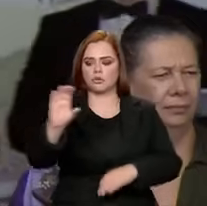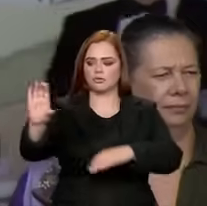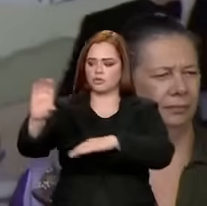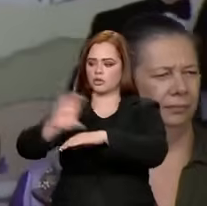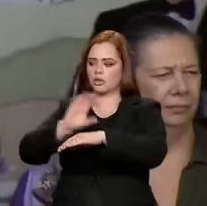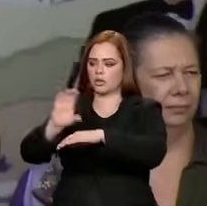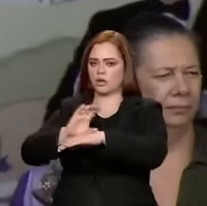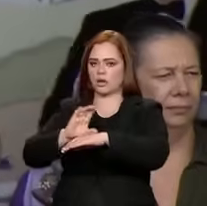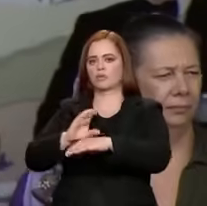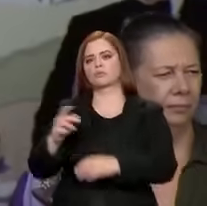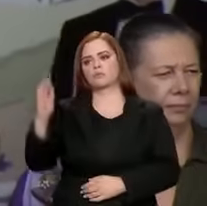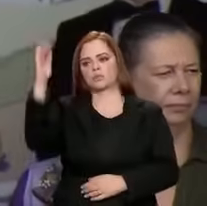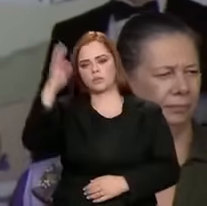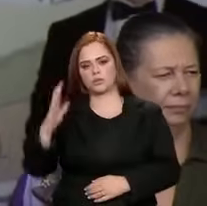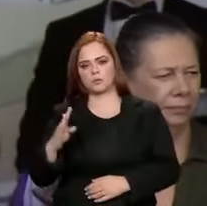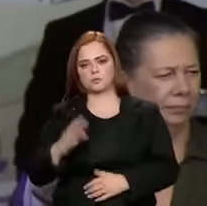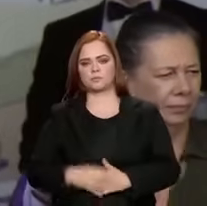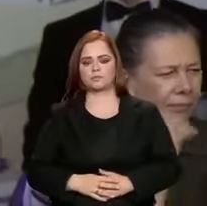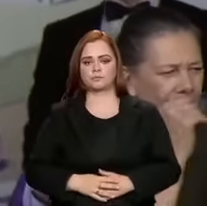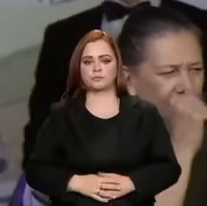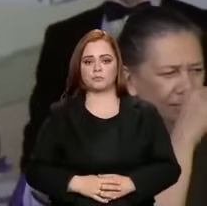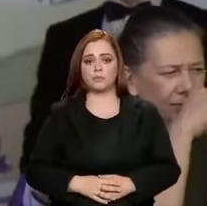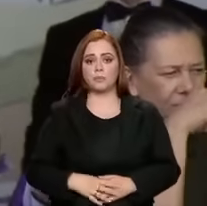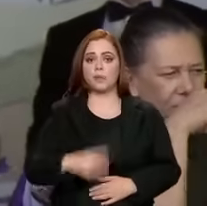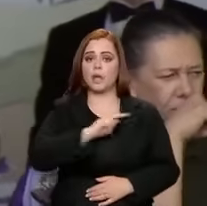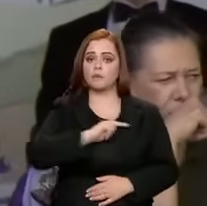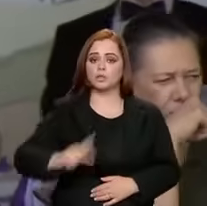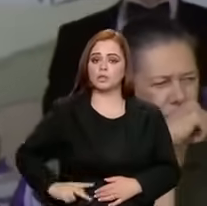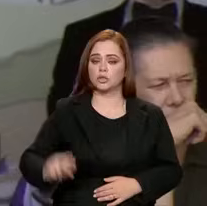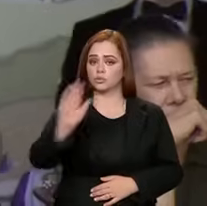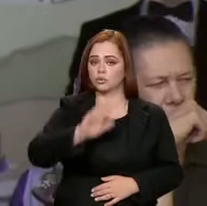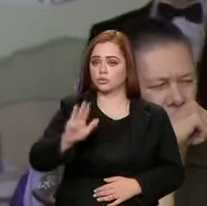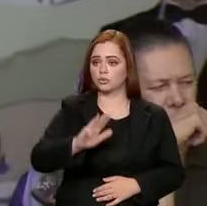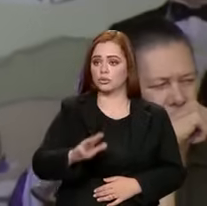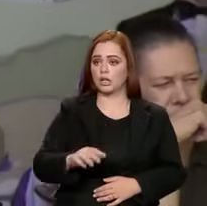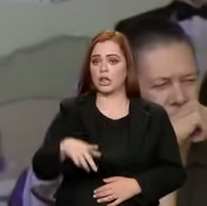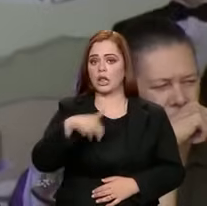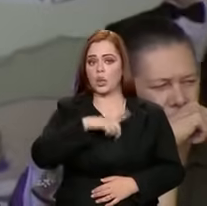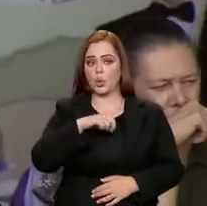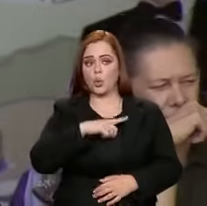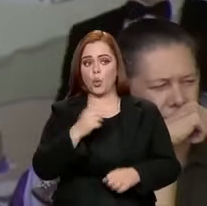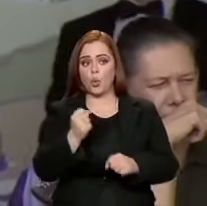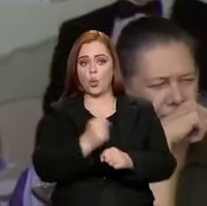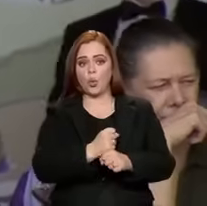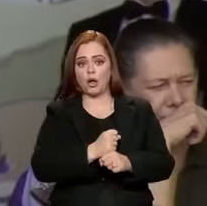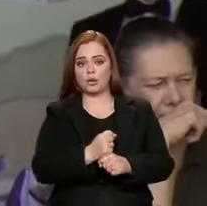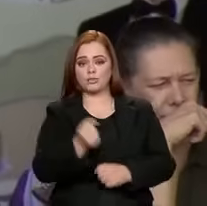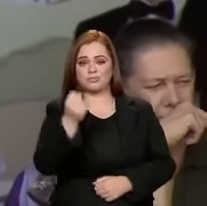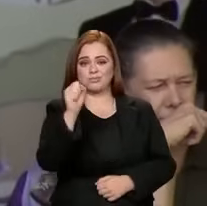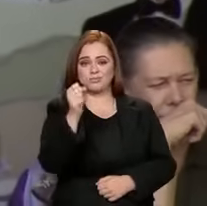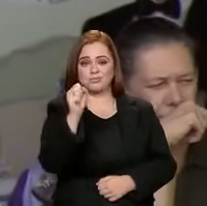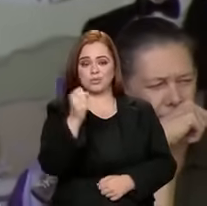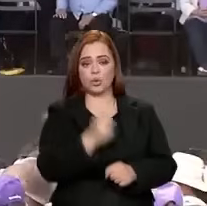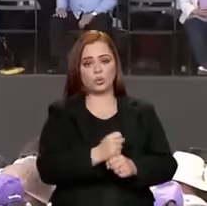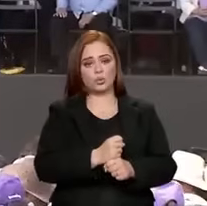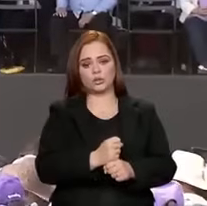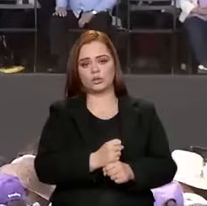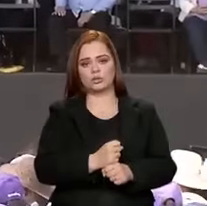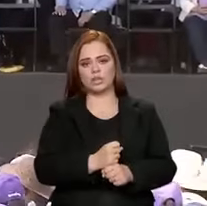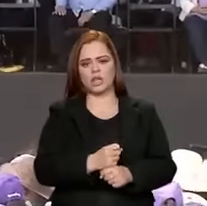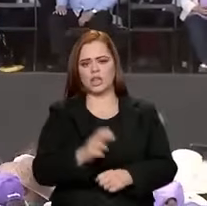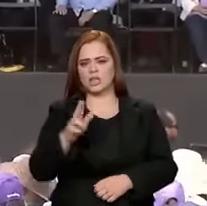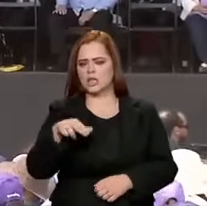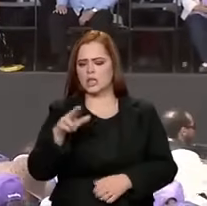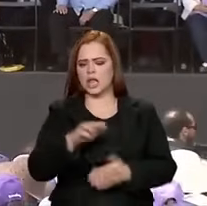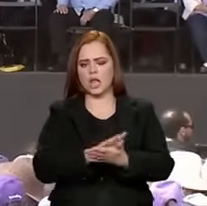Brasil Presidente Lula fazia 8 anos que nenhuma família mais era sentada no